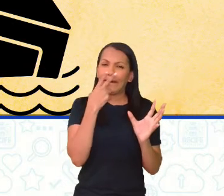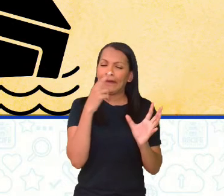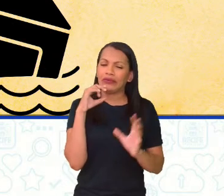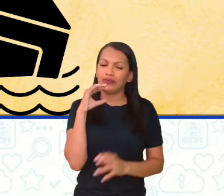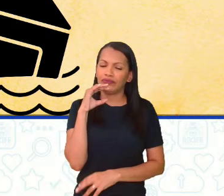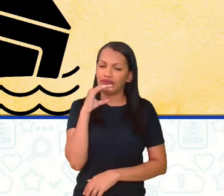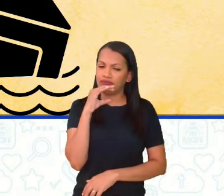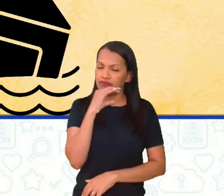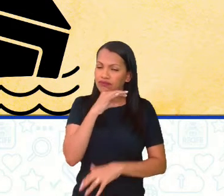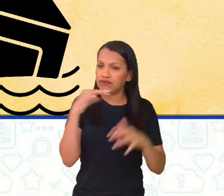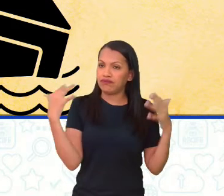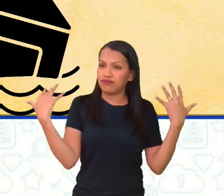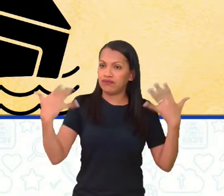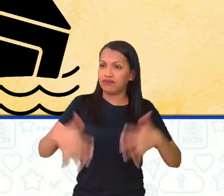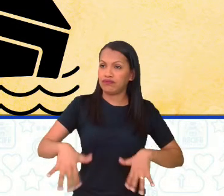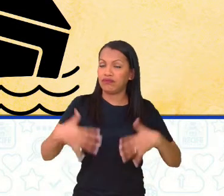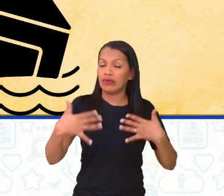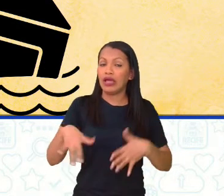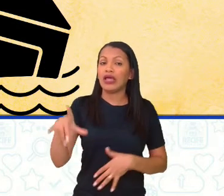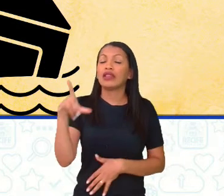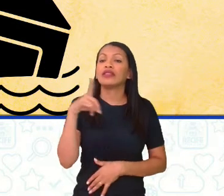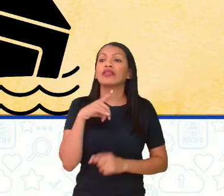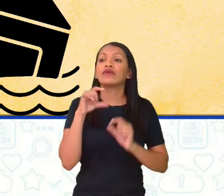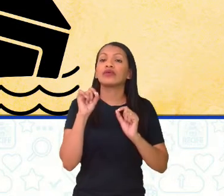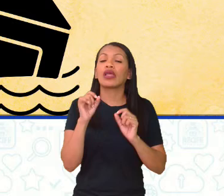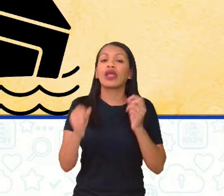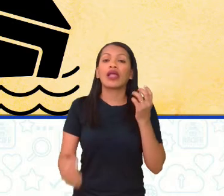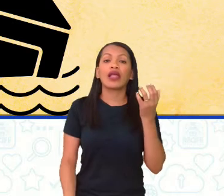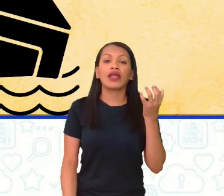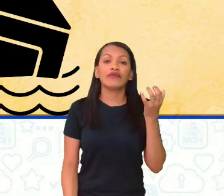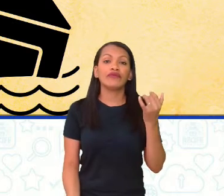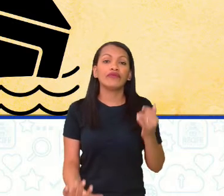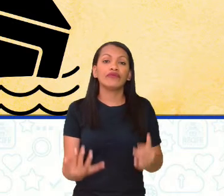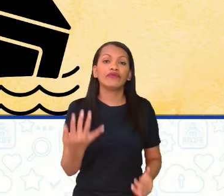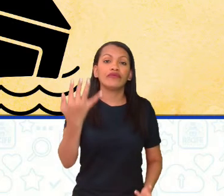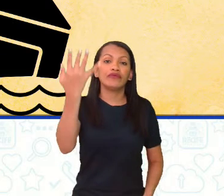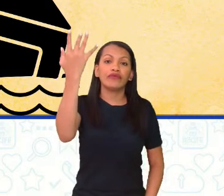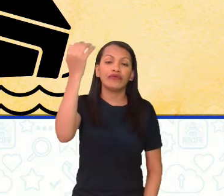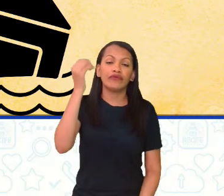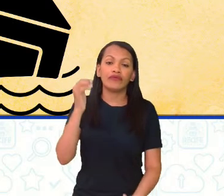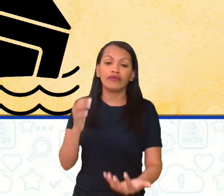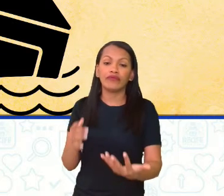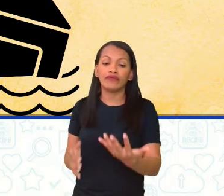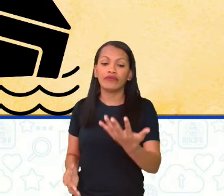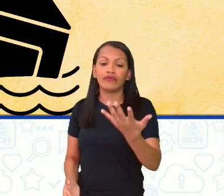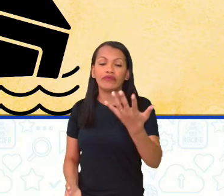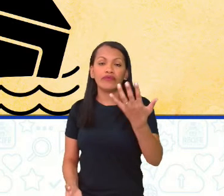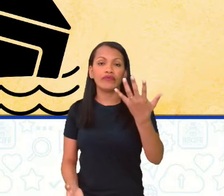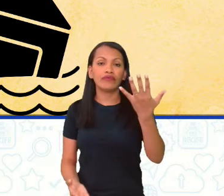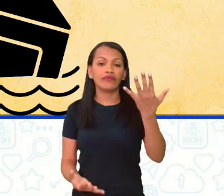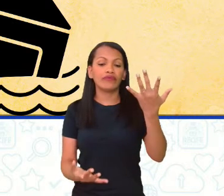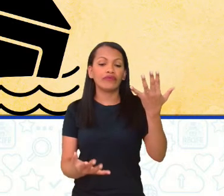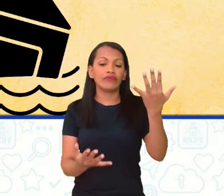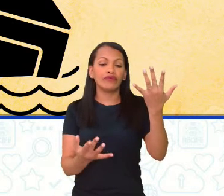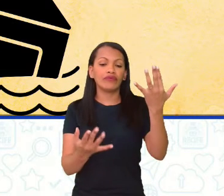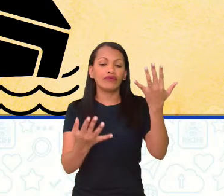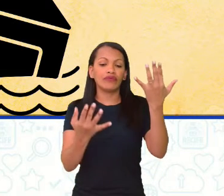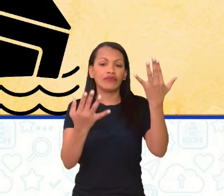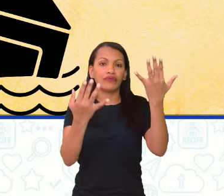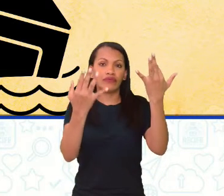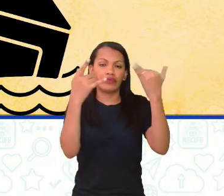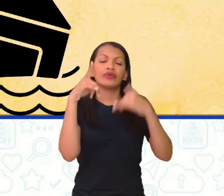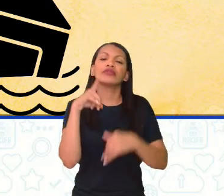quê? Vai ter uma maior evaporação. Essa maior evaporação, né, se está mais quente, vai ter mais água na